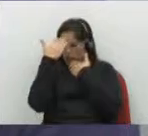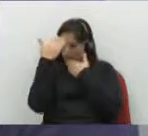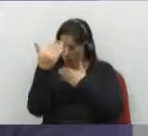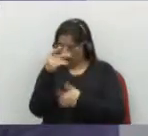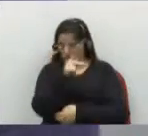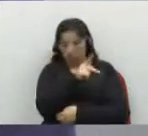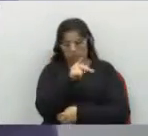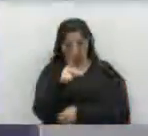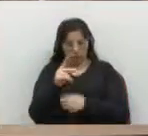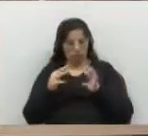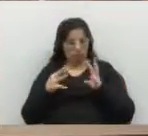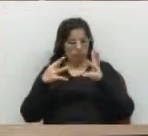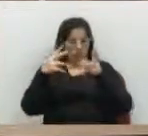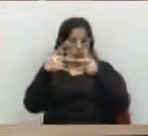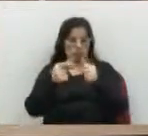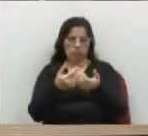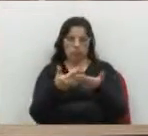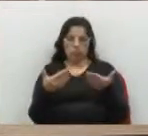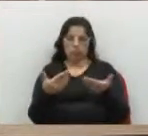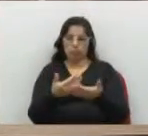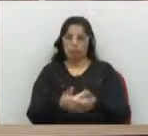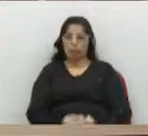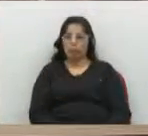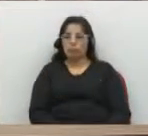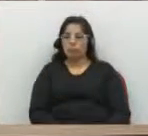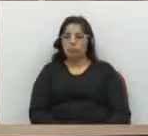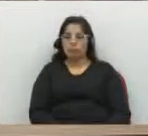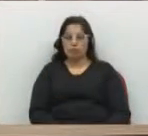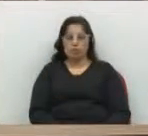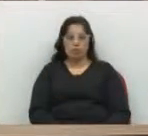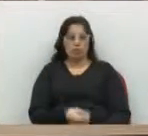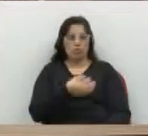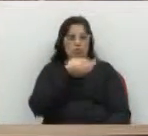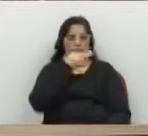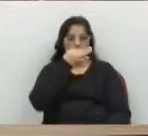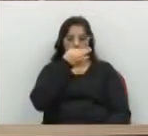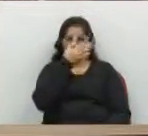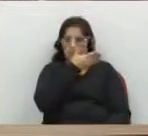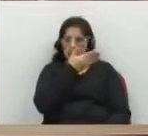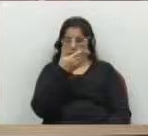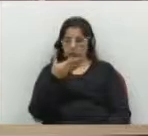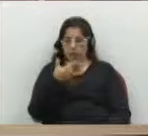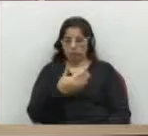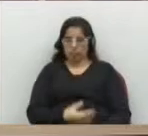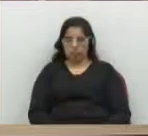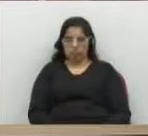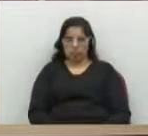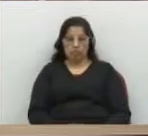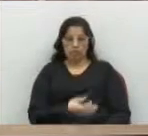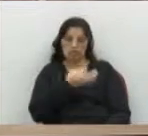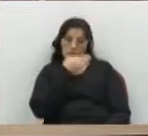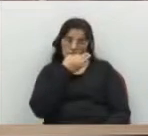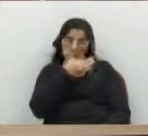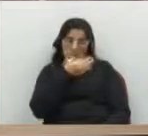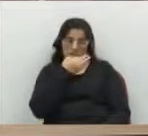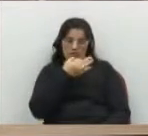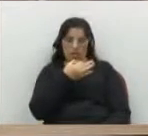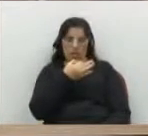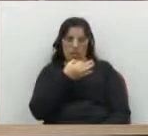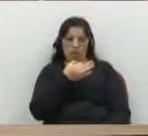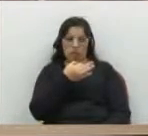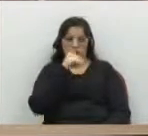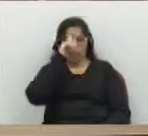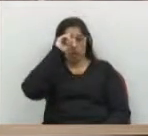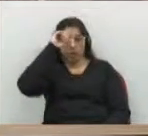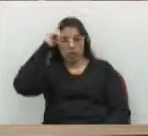presidente, agradeço a todos. Mais algum vereador deseja discutir? Esta presidência sugere a Vossa Excelência que encaminhe o requerimento